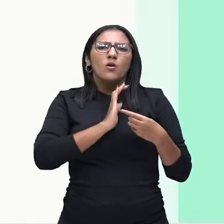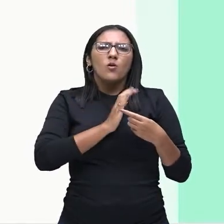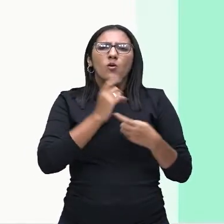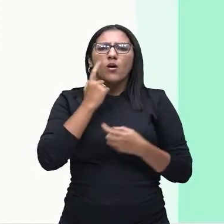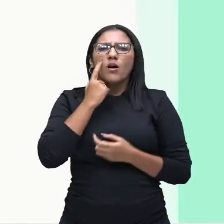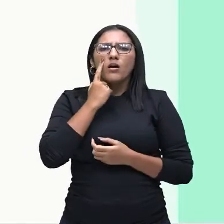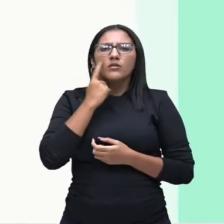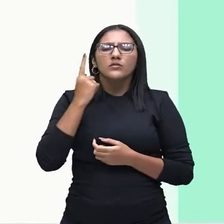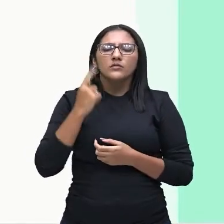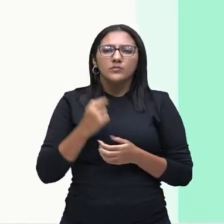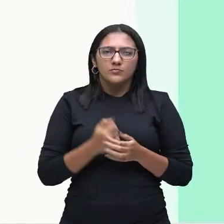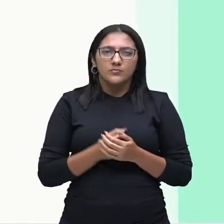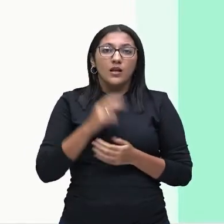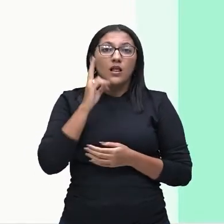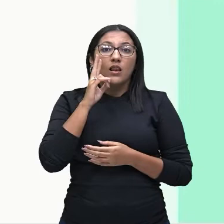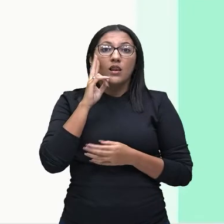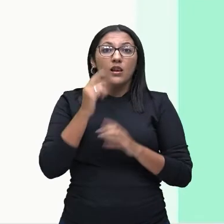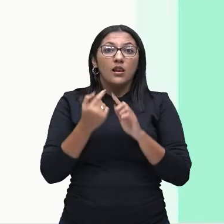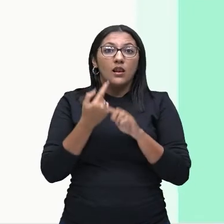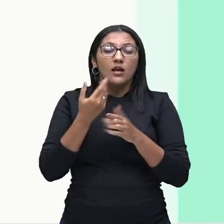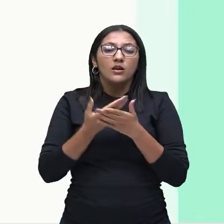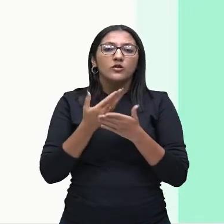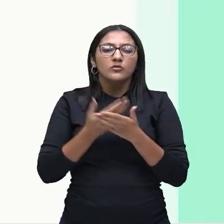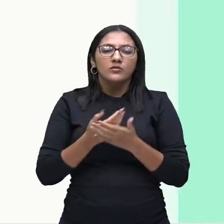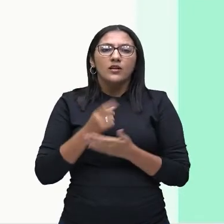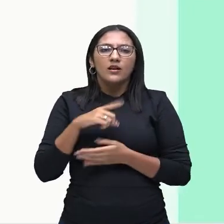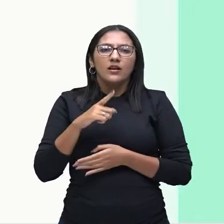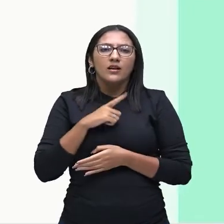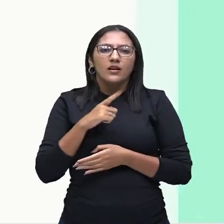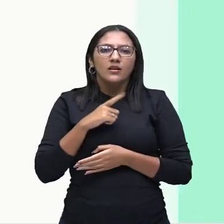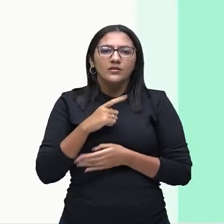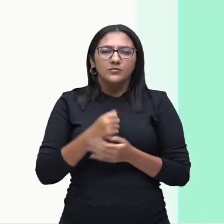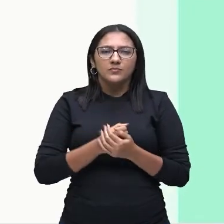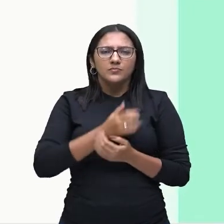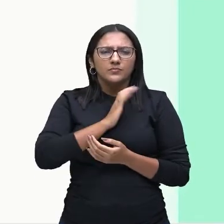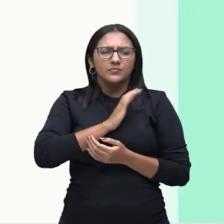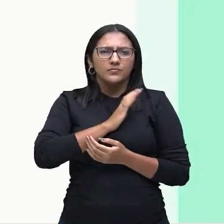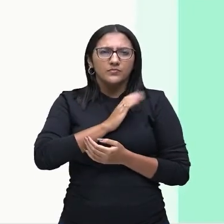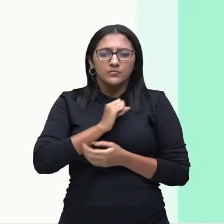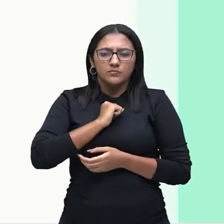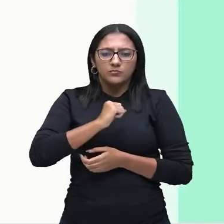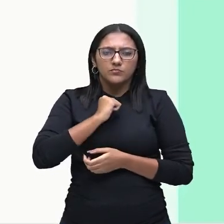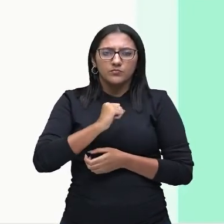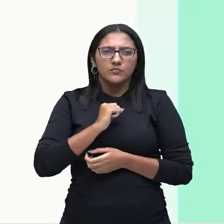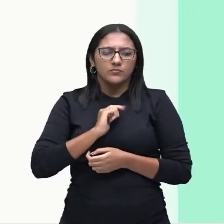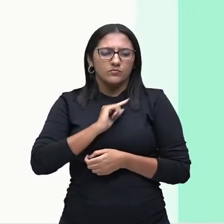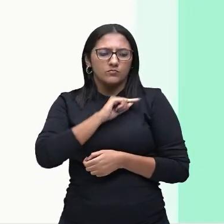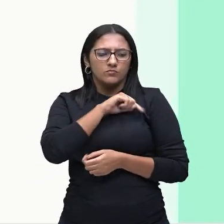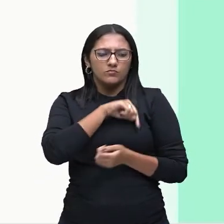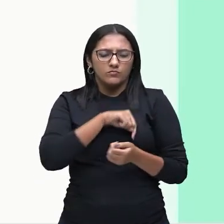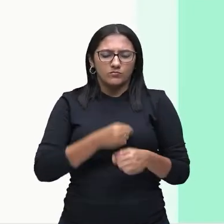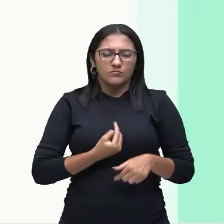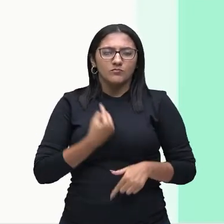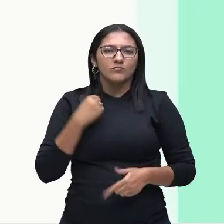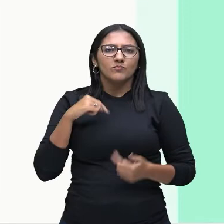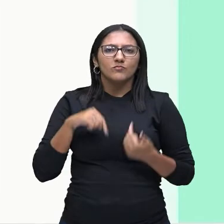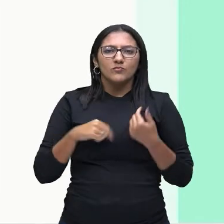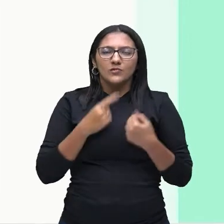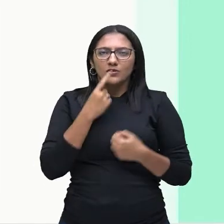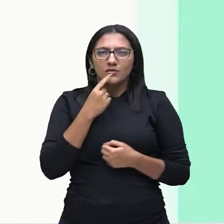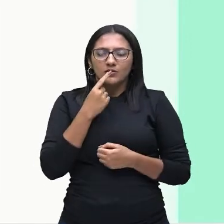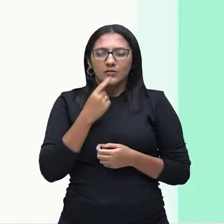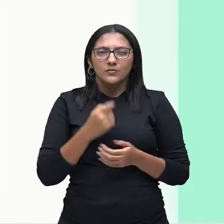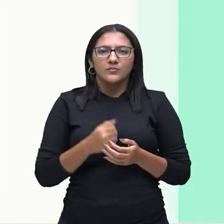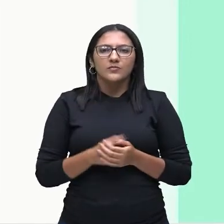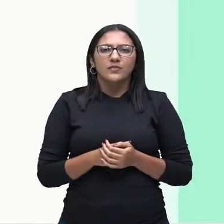coração, nós vimos na nossa aula que ele é o responsável por impulsionar o sangue para todo o corpo humano. E qual o